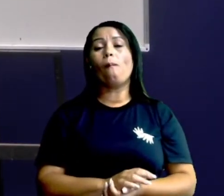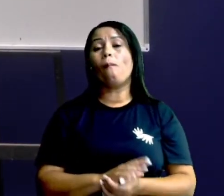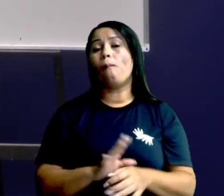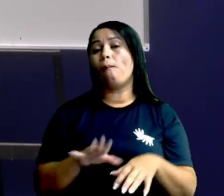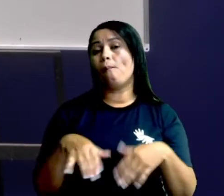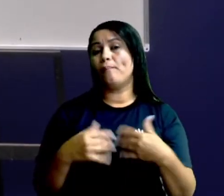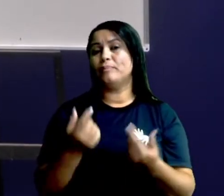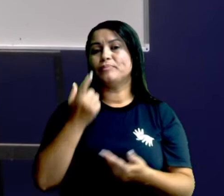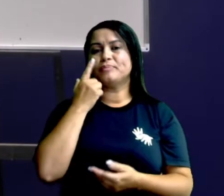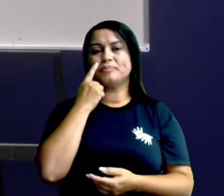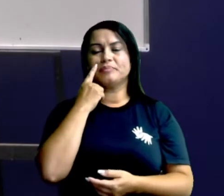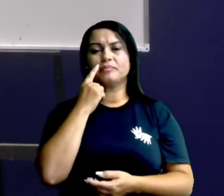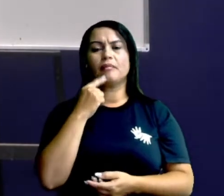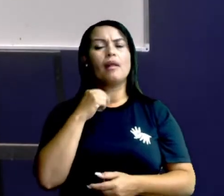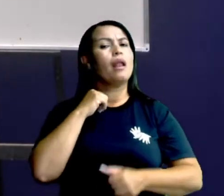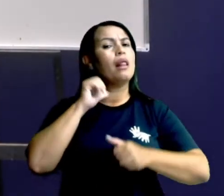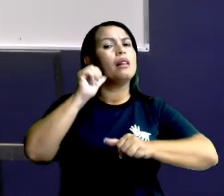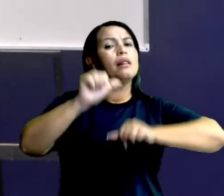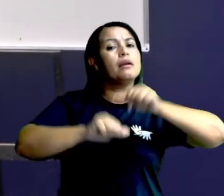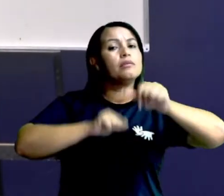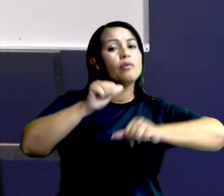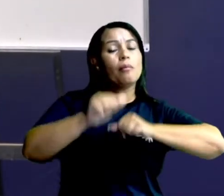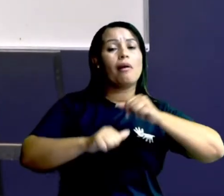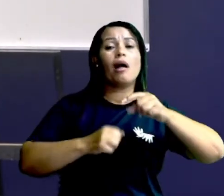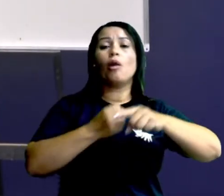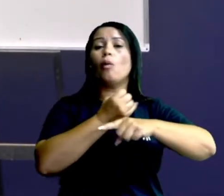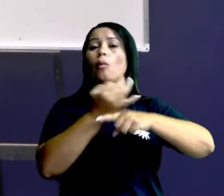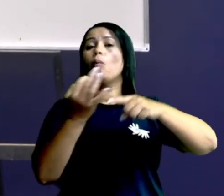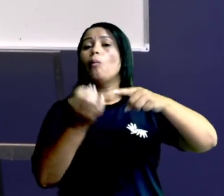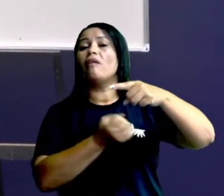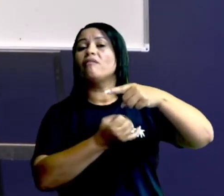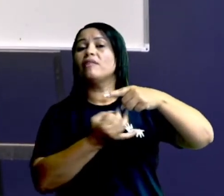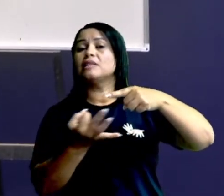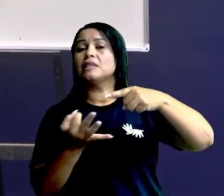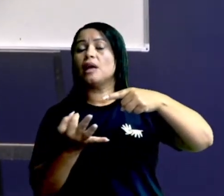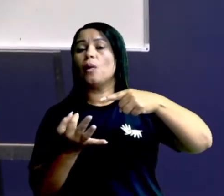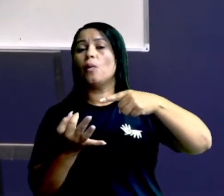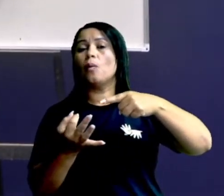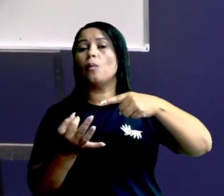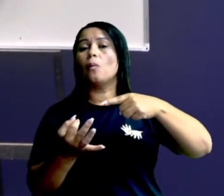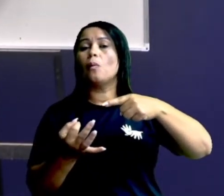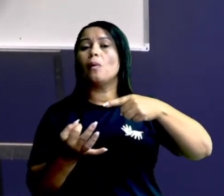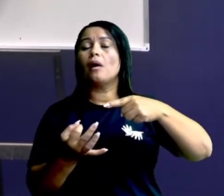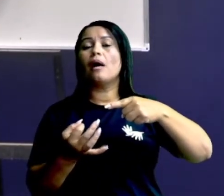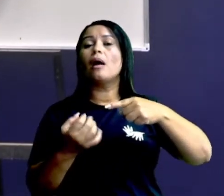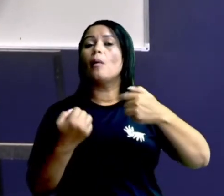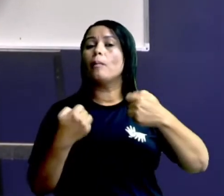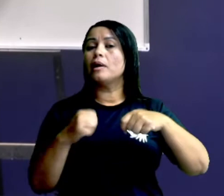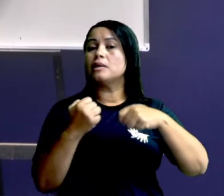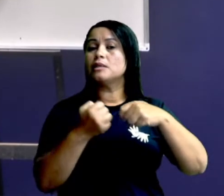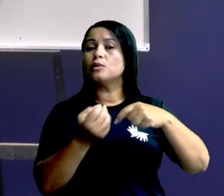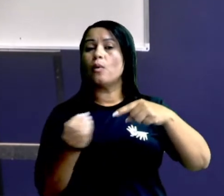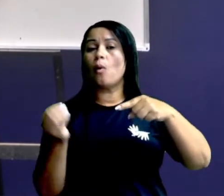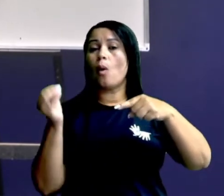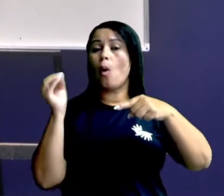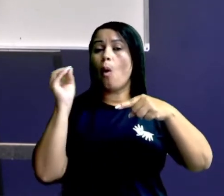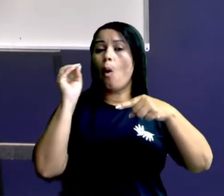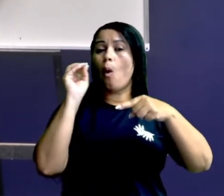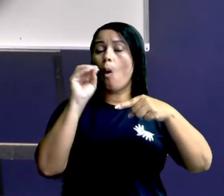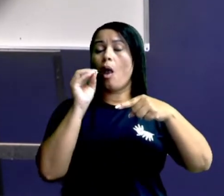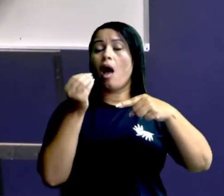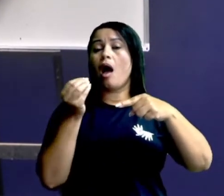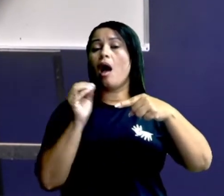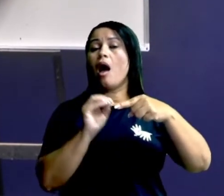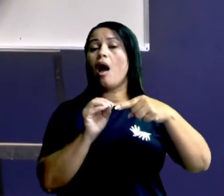Então, para eu transformar numa fração, eu coloco a quantidade que veio